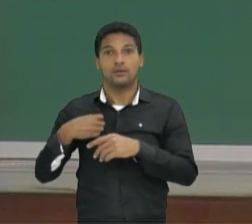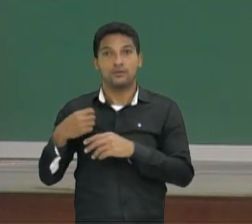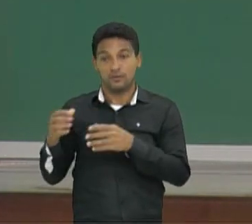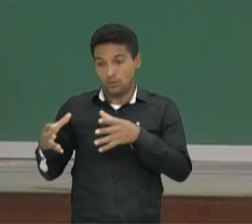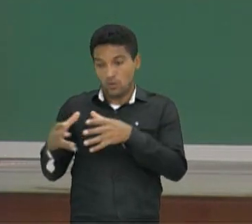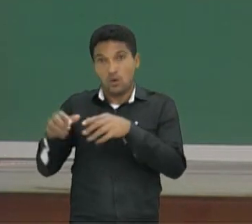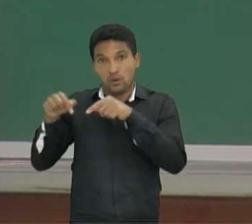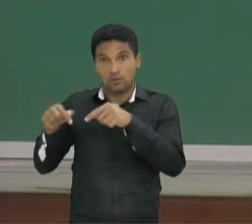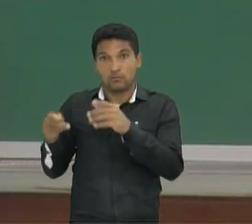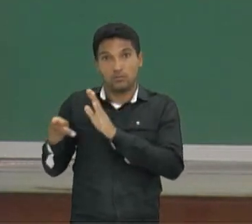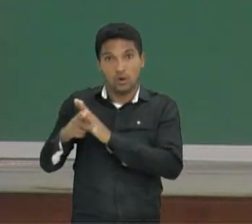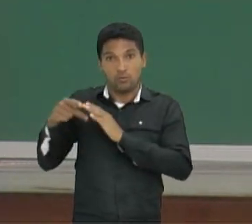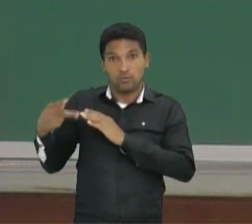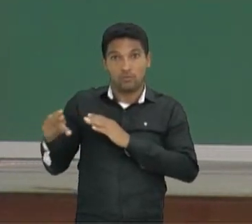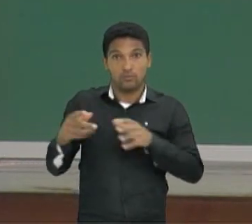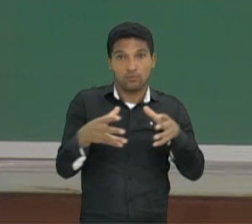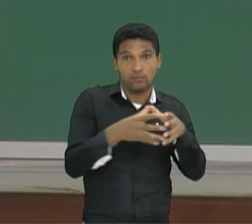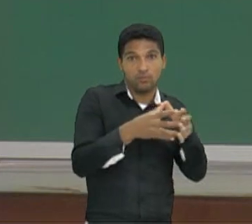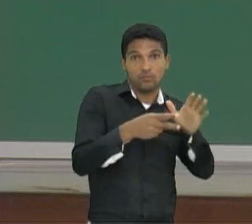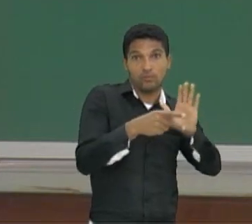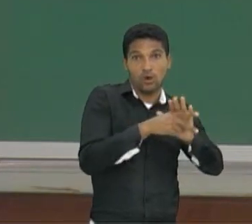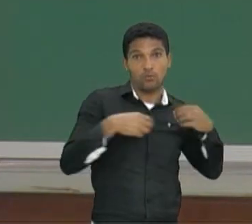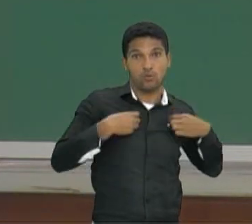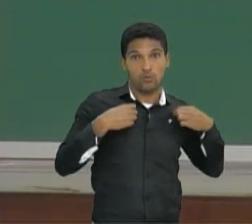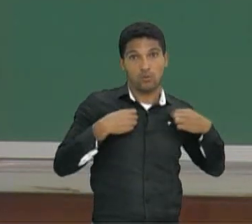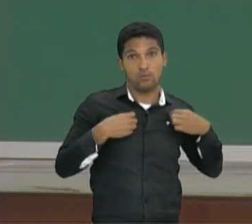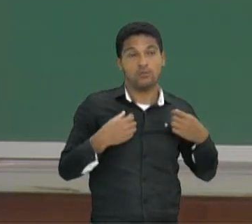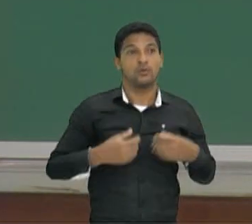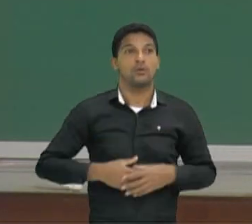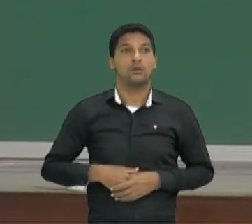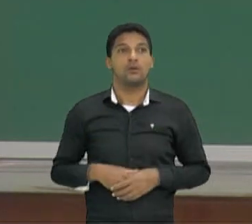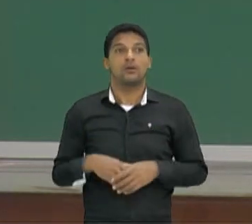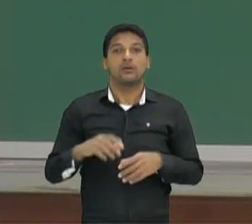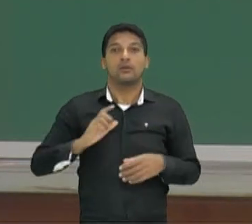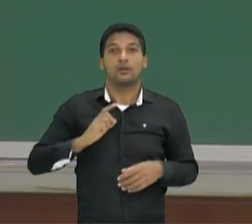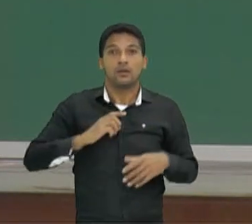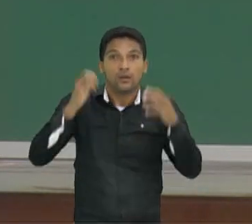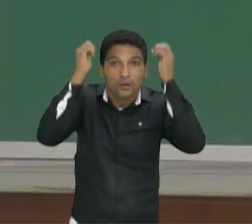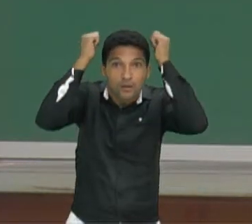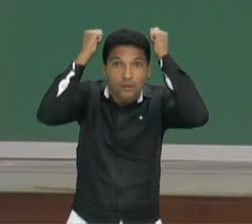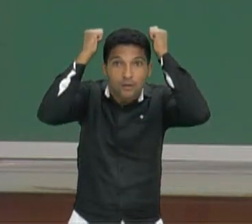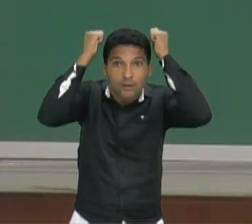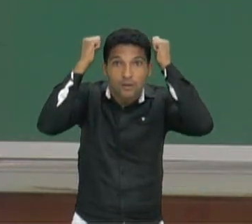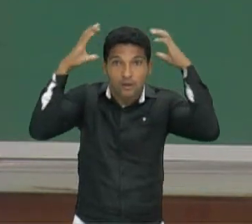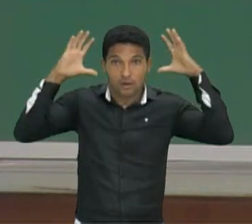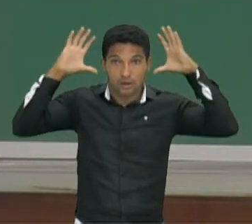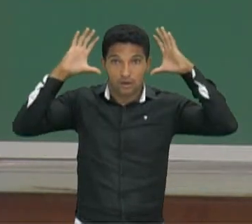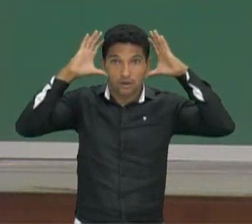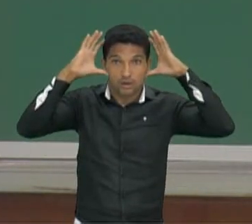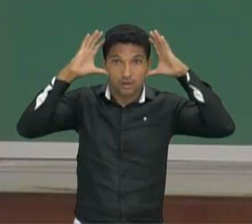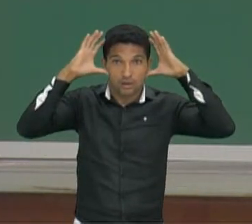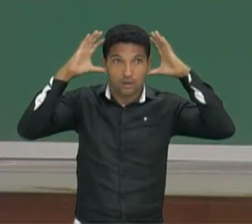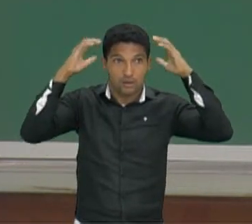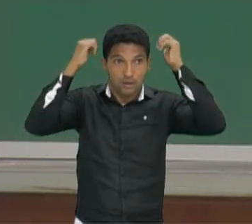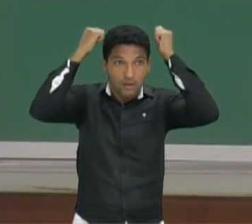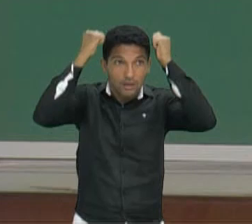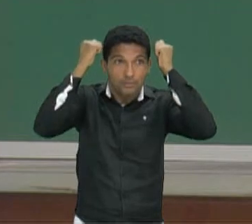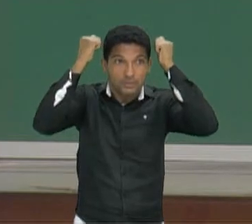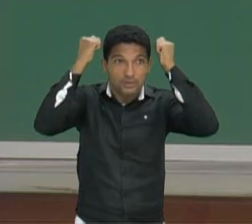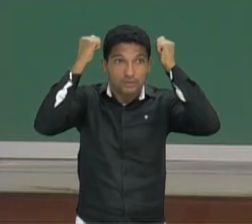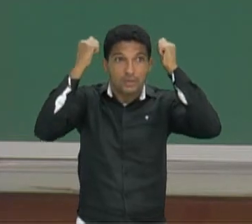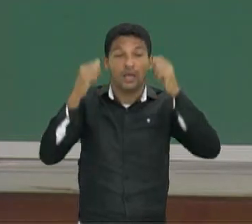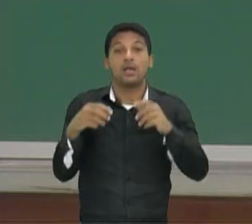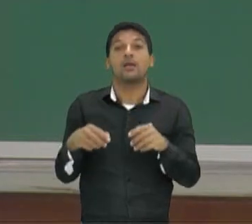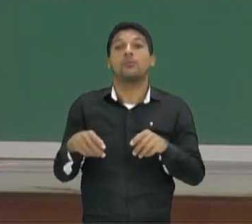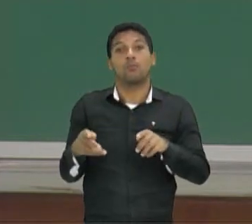jogador de ataque, o rebatedor, né, porque ele está com o capacete. Então o capacete é utilizado apenas pelo rebatedor. Depois, se ele quiser trocar, utilizar um boné